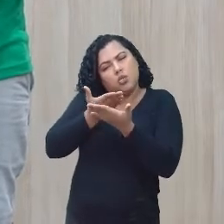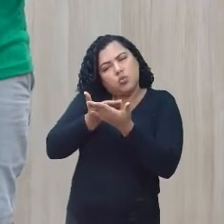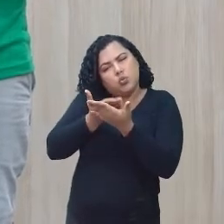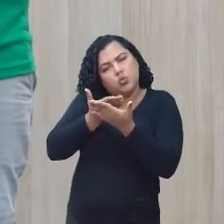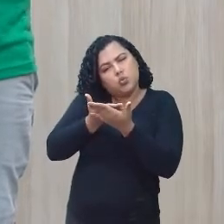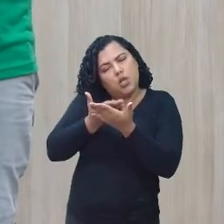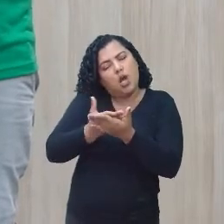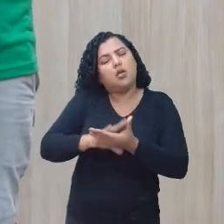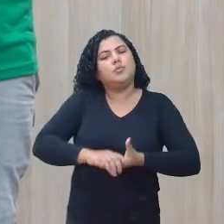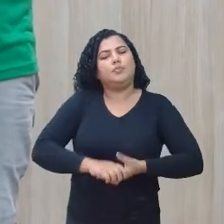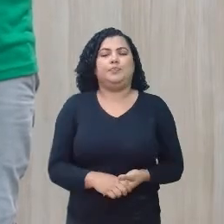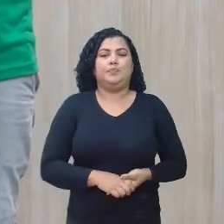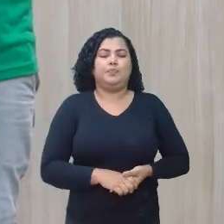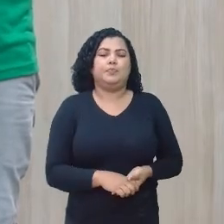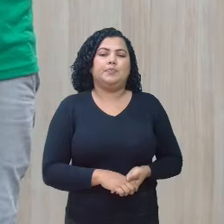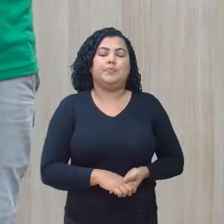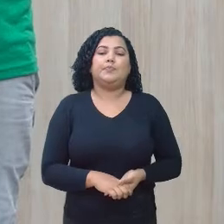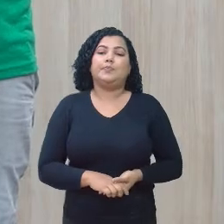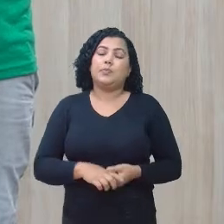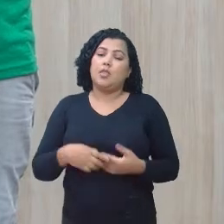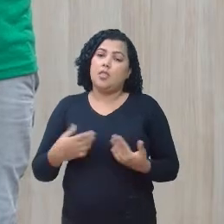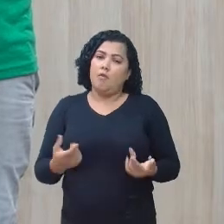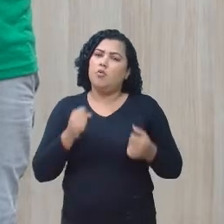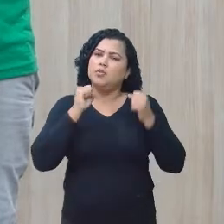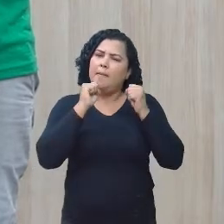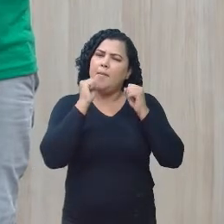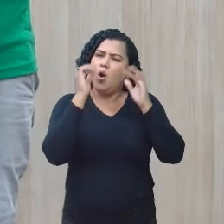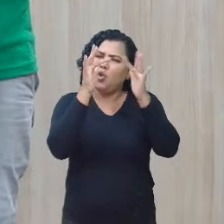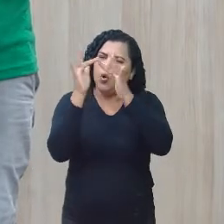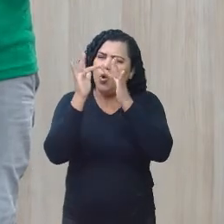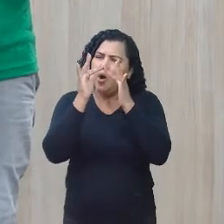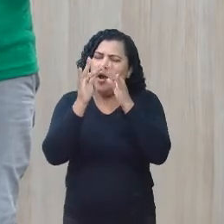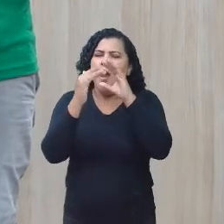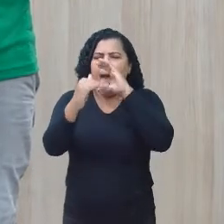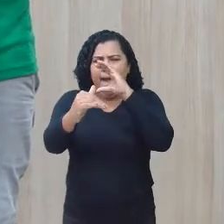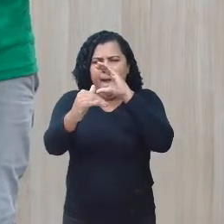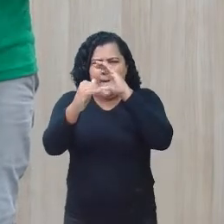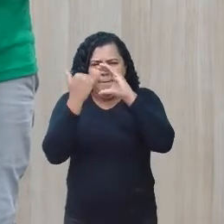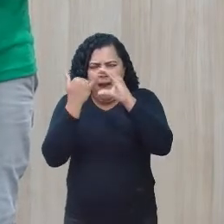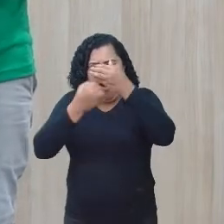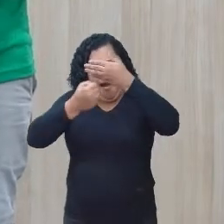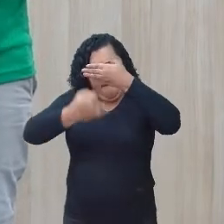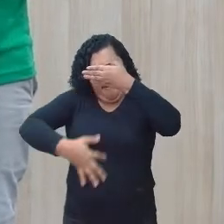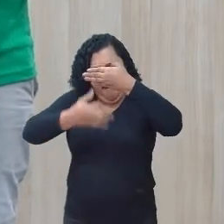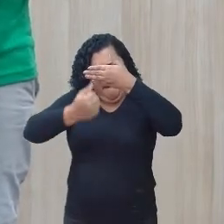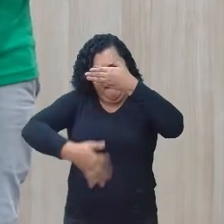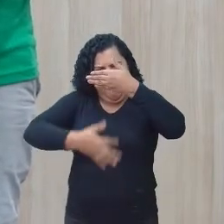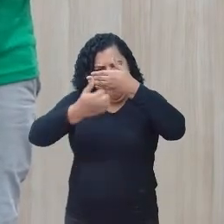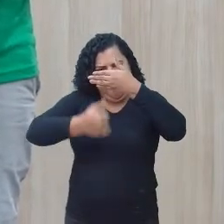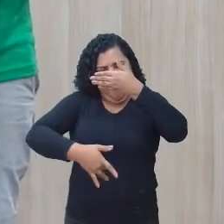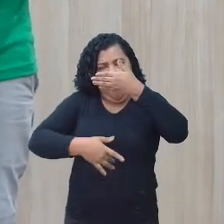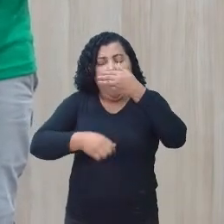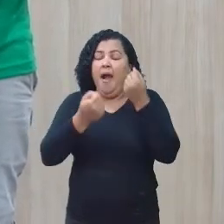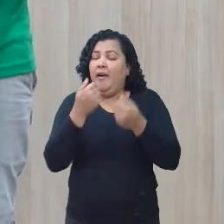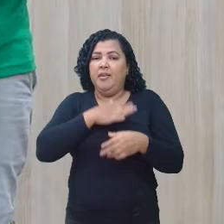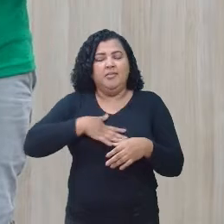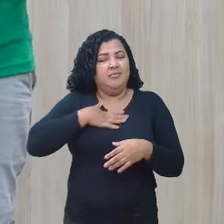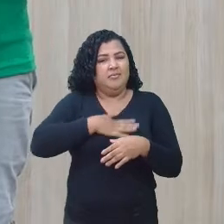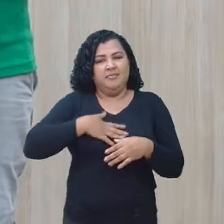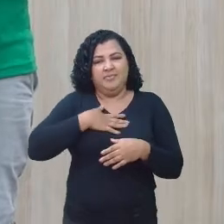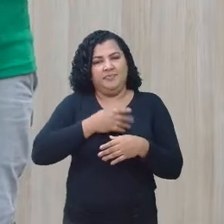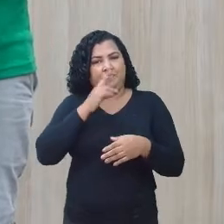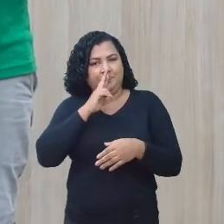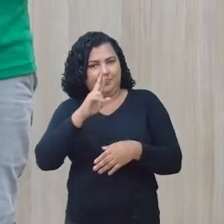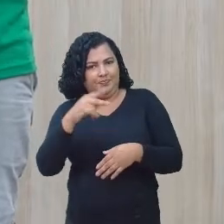tá certo? Diversas situações da aula, se ficar com dúvida, escreve lá, que será um prazer tirar sua dúvida, tá certo?